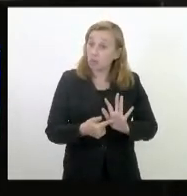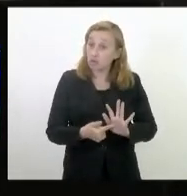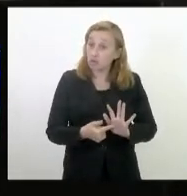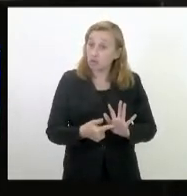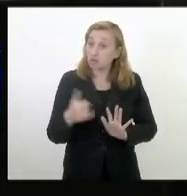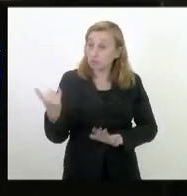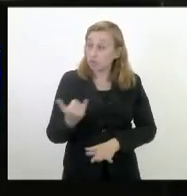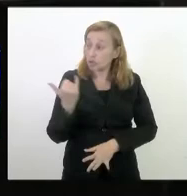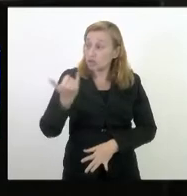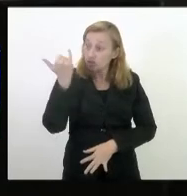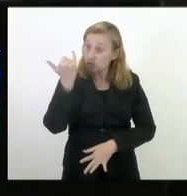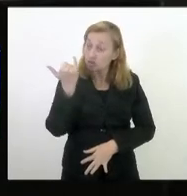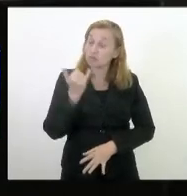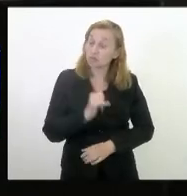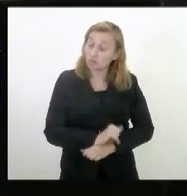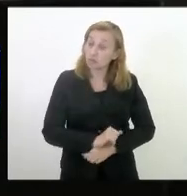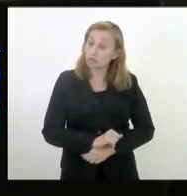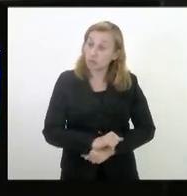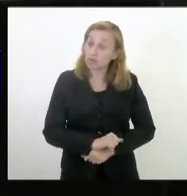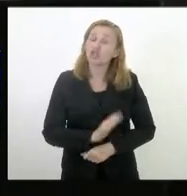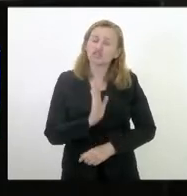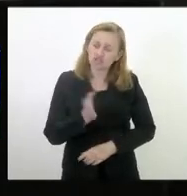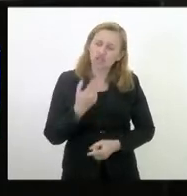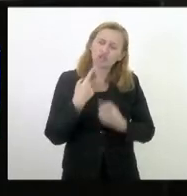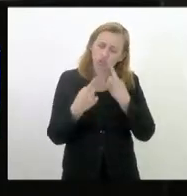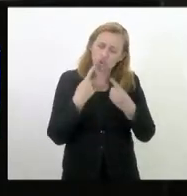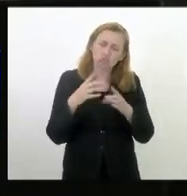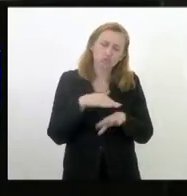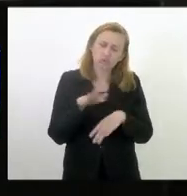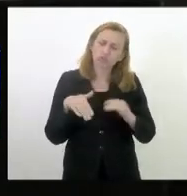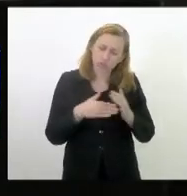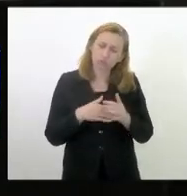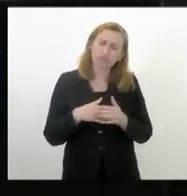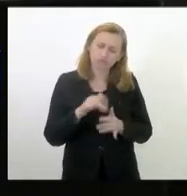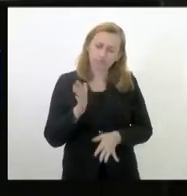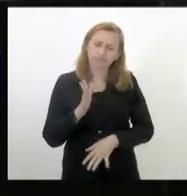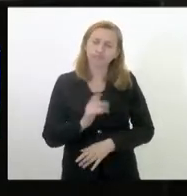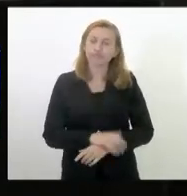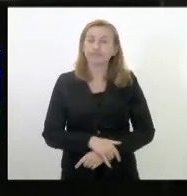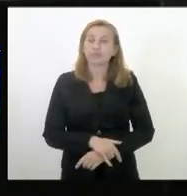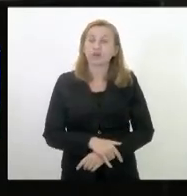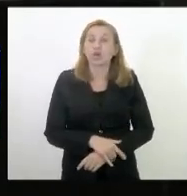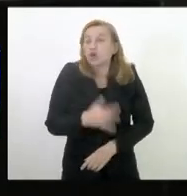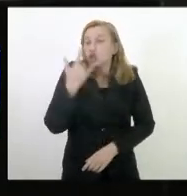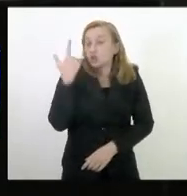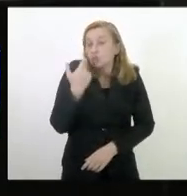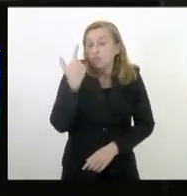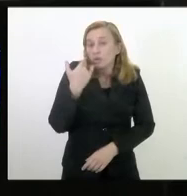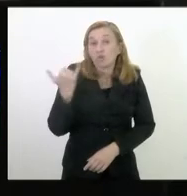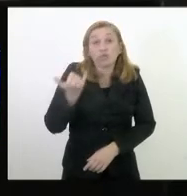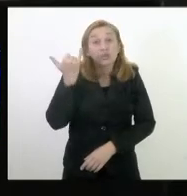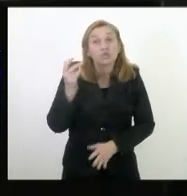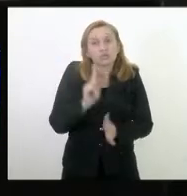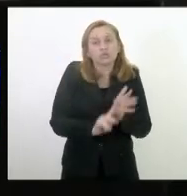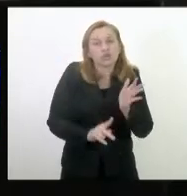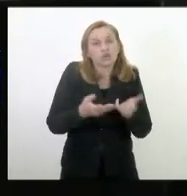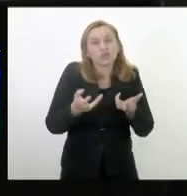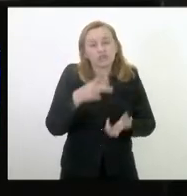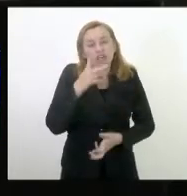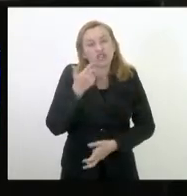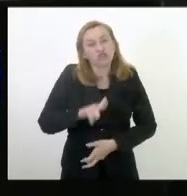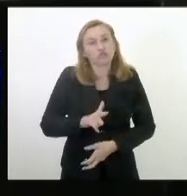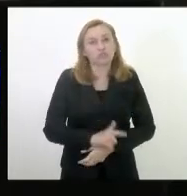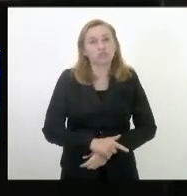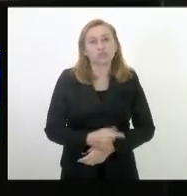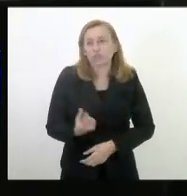adicional muito importante, que já foi aqui discutido por todos e todas que me antecederam, mas, naturalmente, pela importância do projeto, eu quero insistir, que